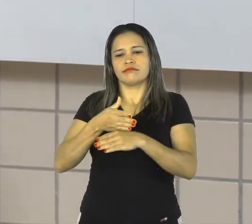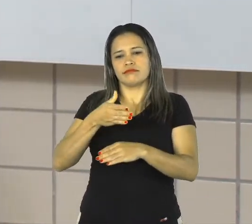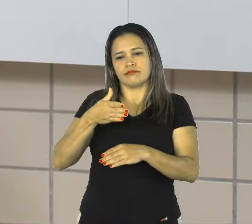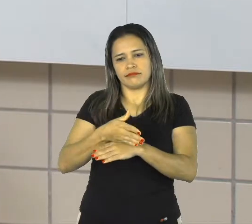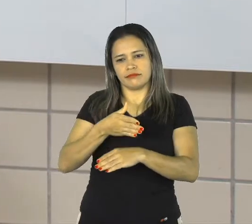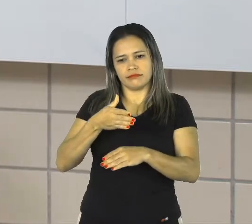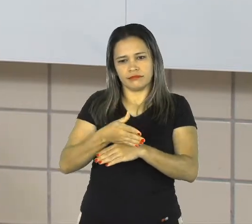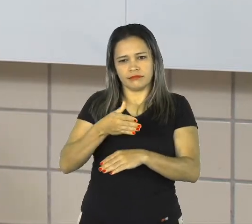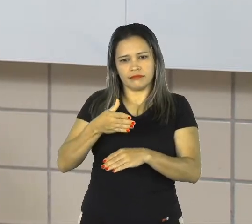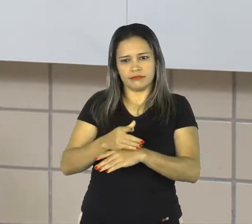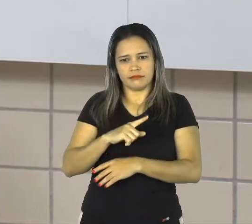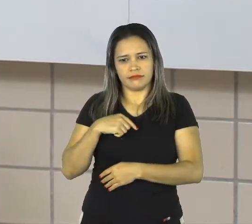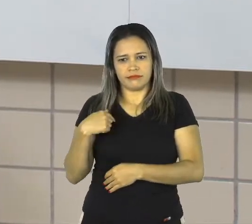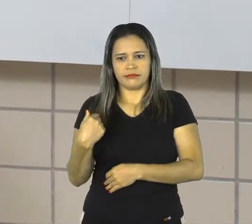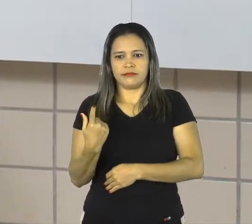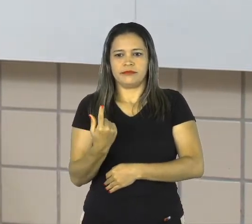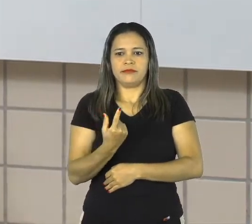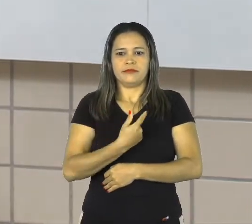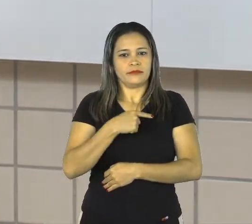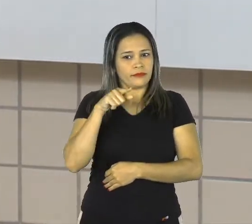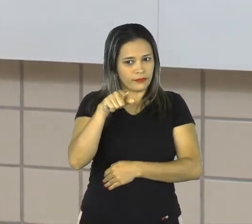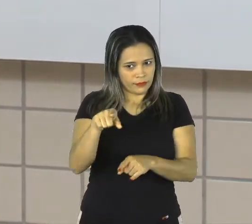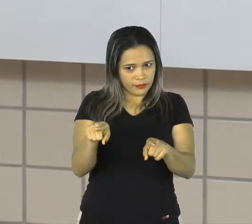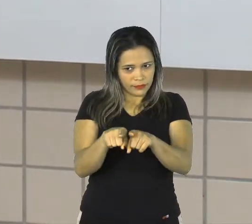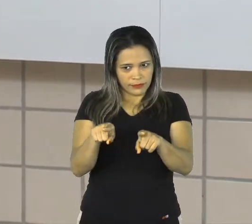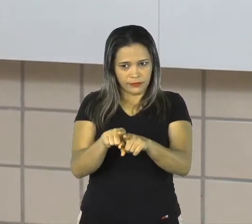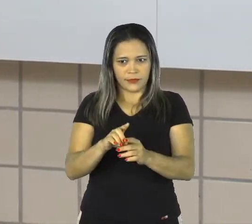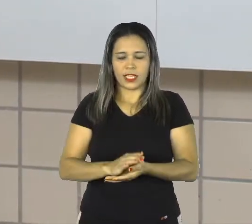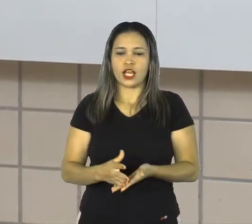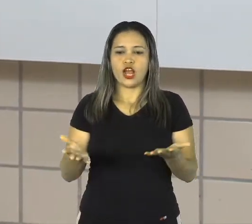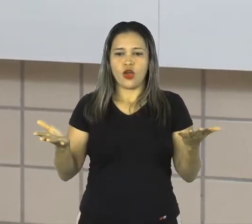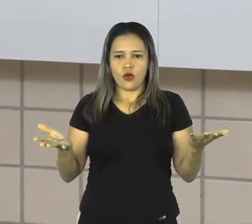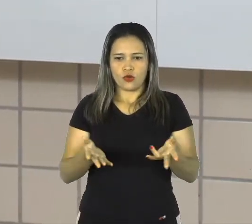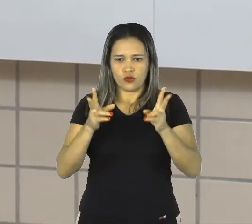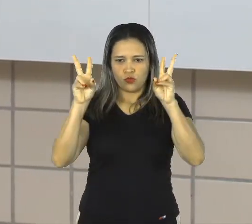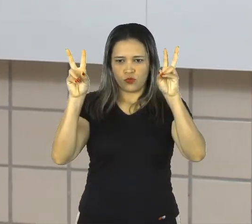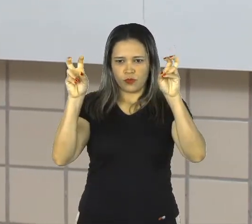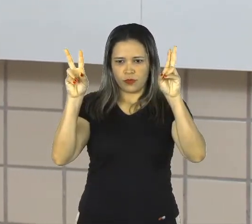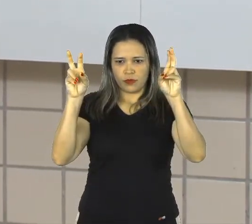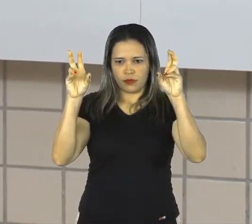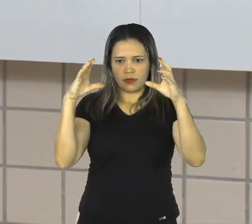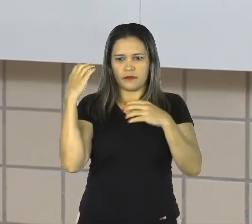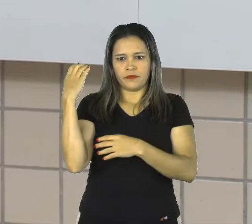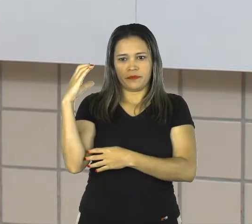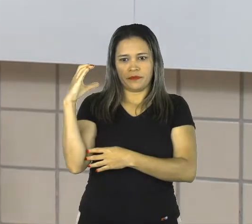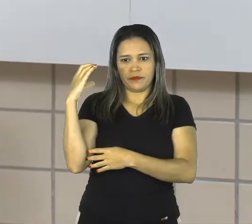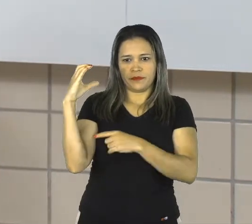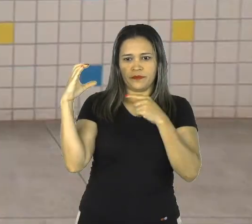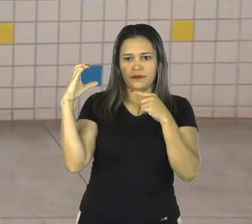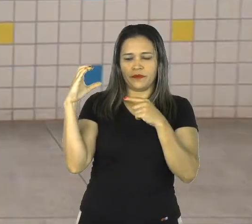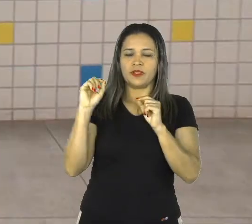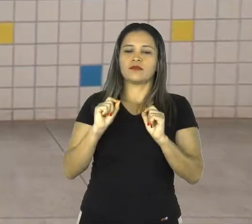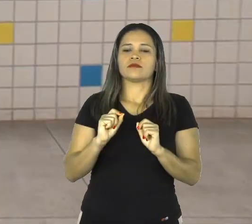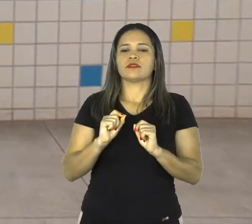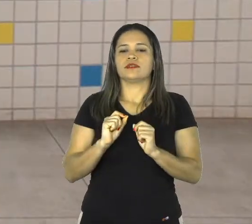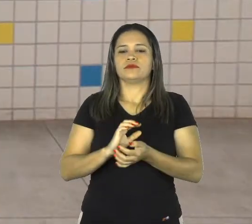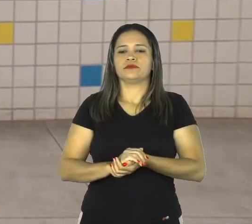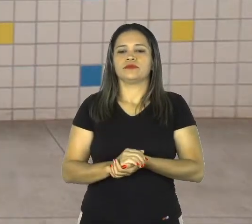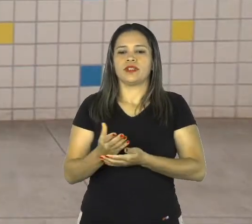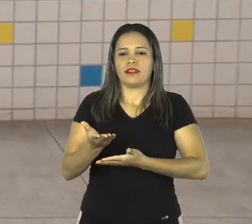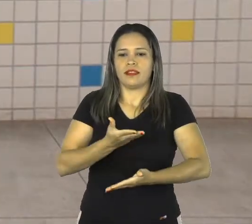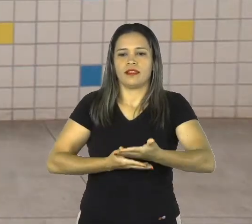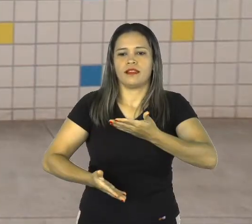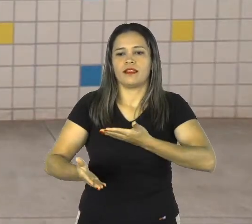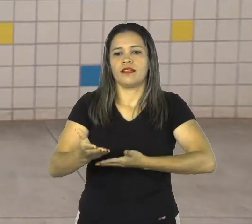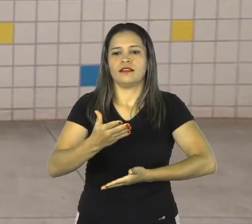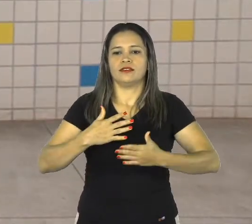vocês para a gente e para vocês também. Hoje o nosso tema de ciências, ele vai ser sobre a interação do sistema nervoso